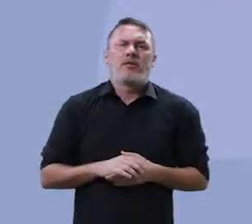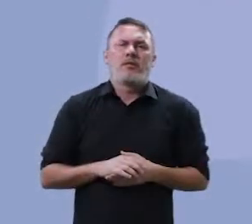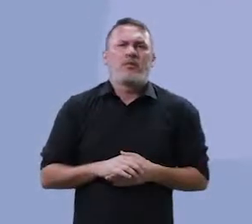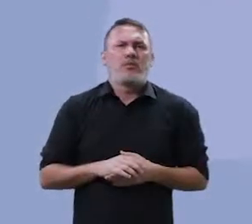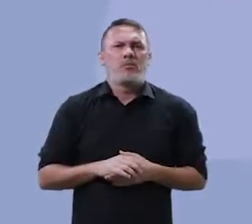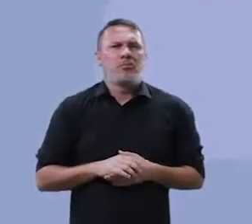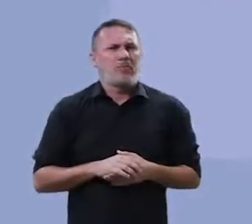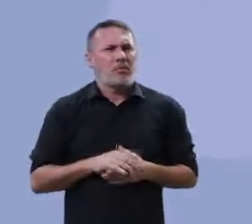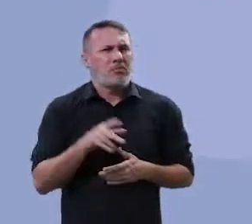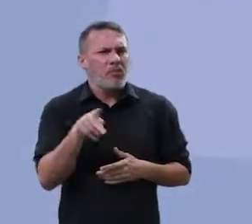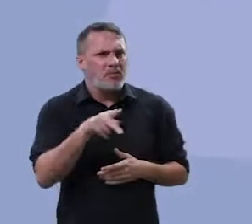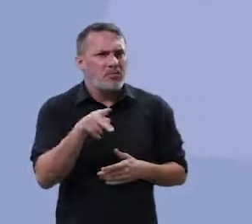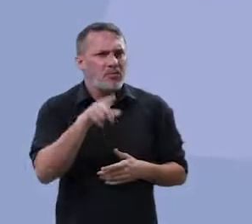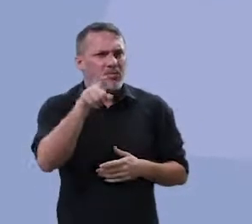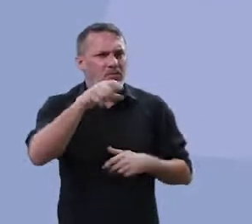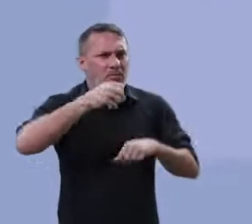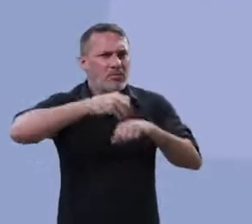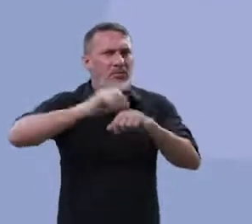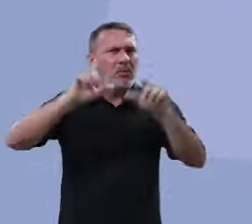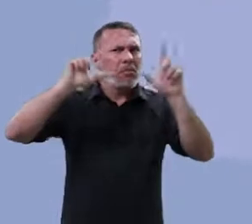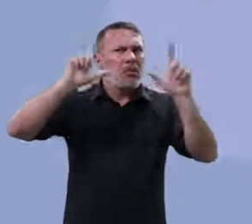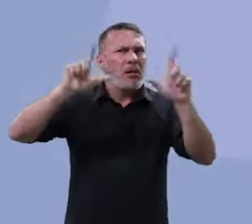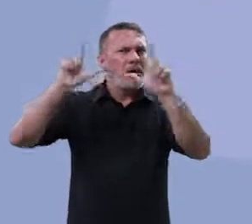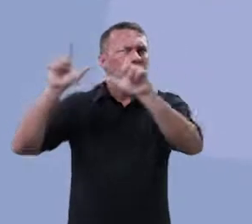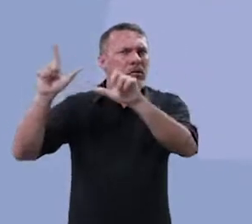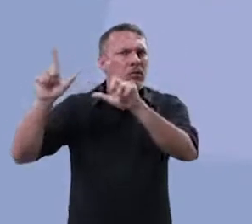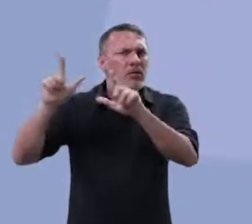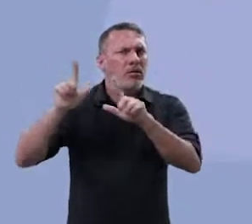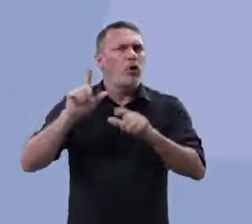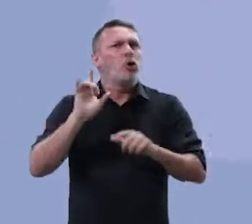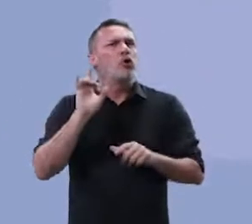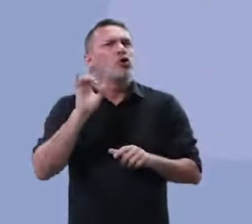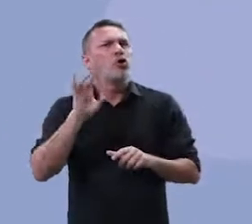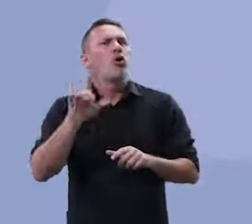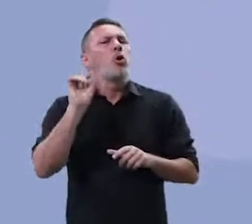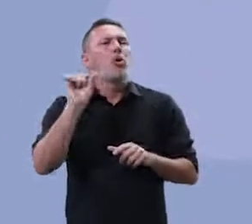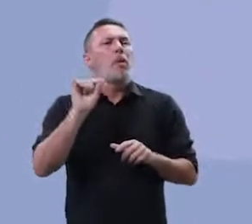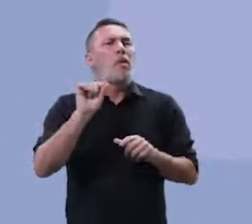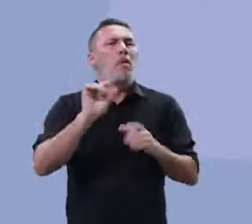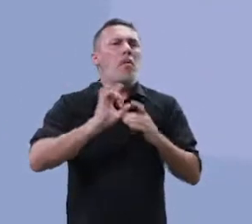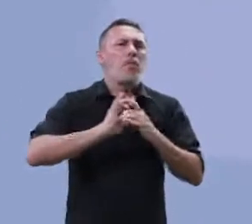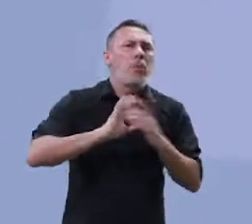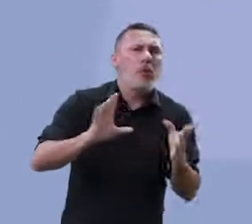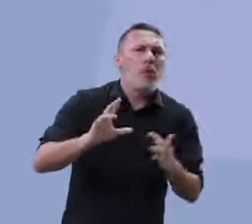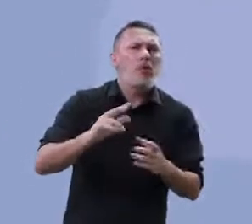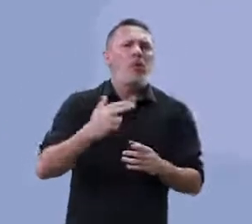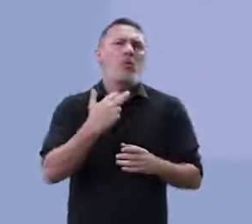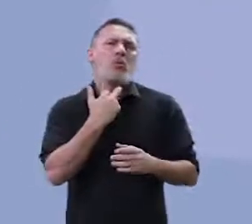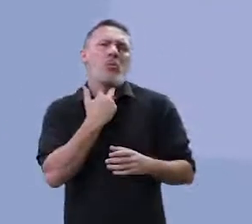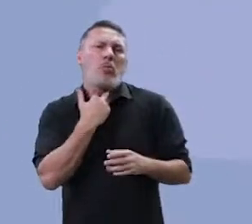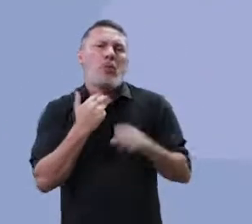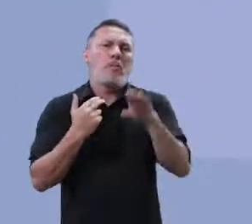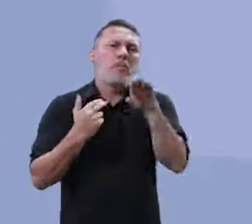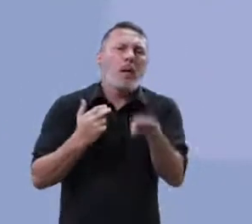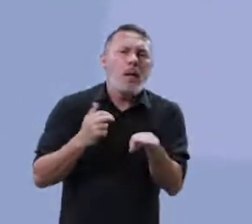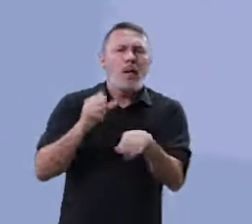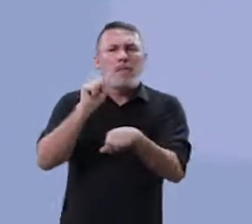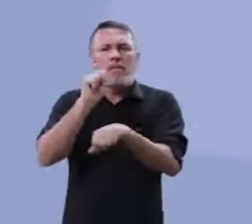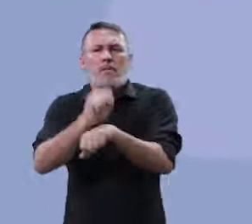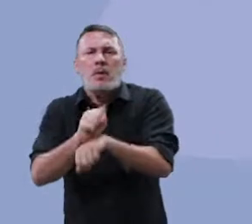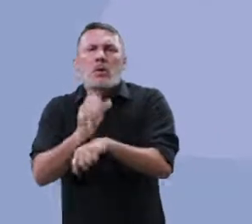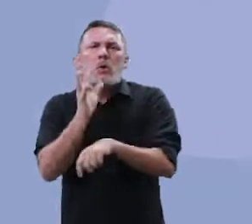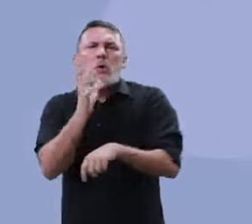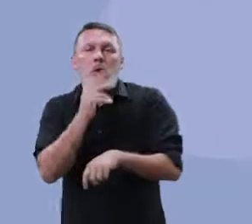Professor, essa questão aí que você está falando tem a ver apenas com estacionar ou não estacionar. Sim, meu